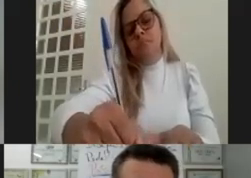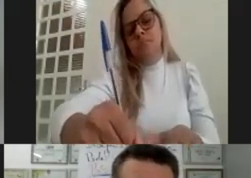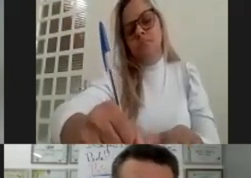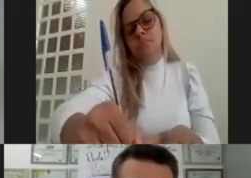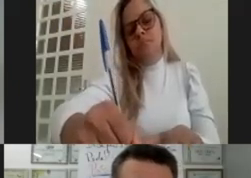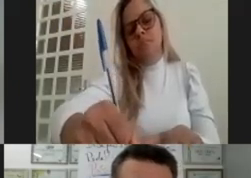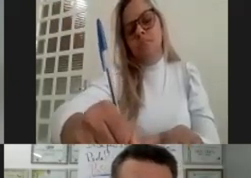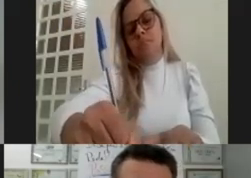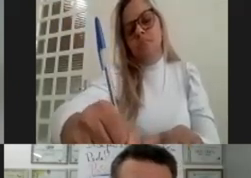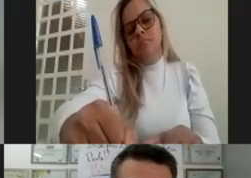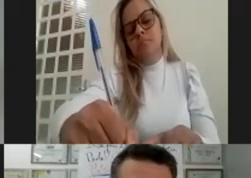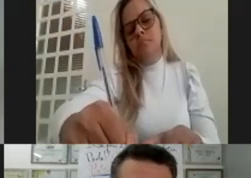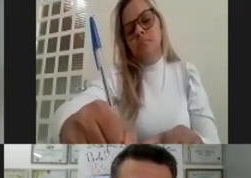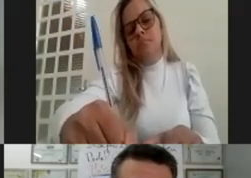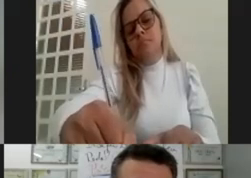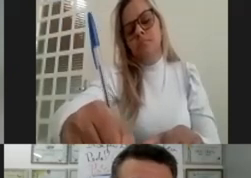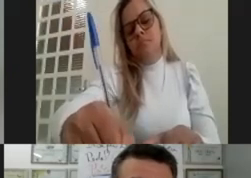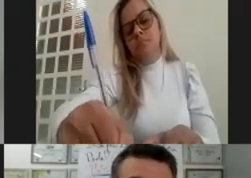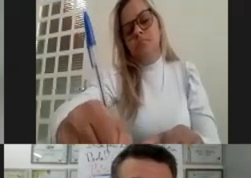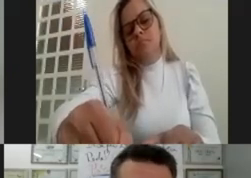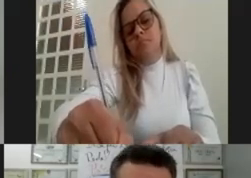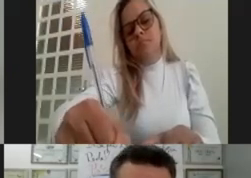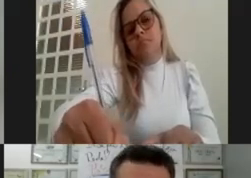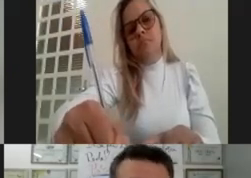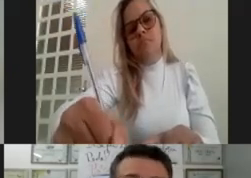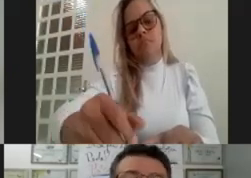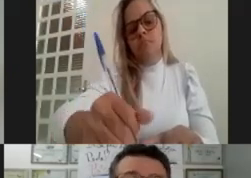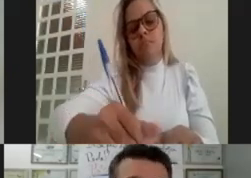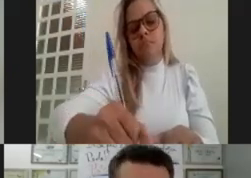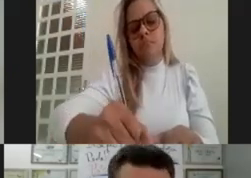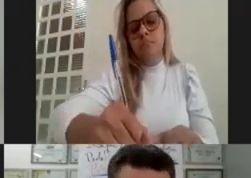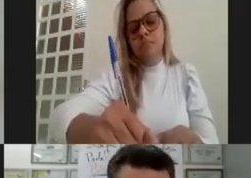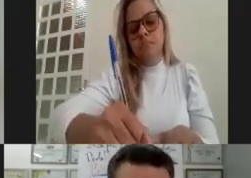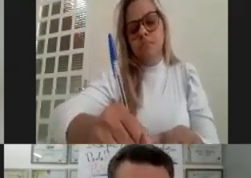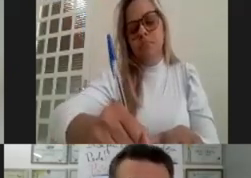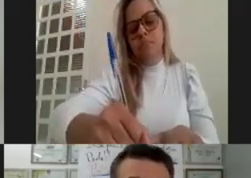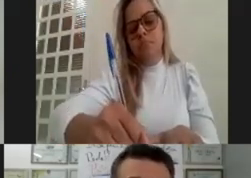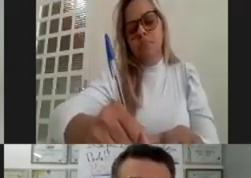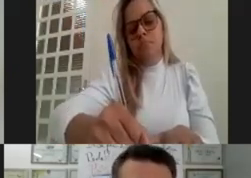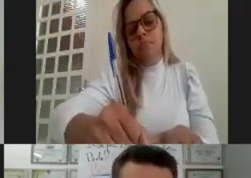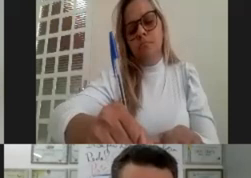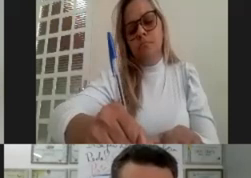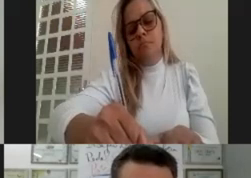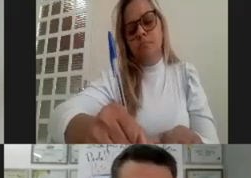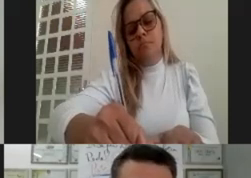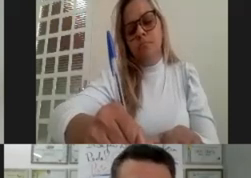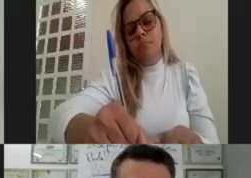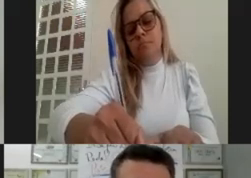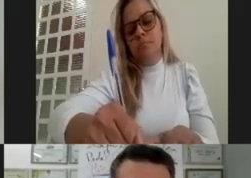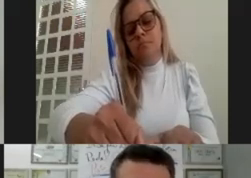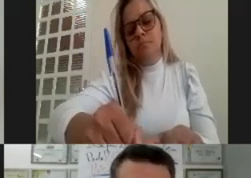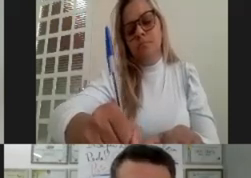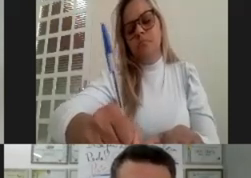fui para o pulmão, que eu tenho asma, mas recorrente a intoxicação, por cheiro de